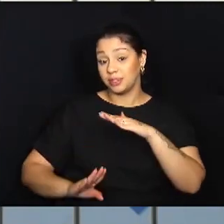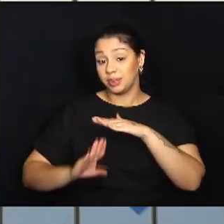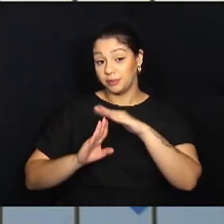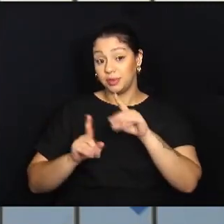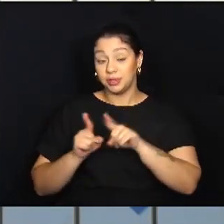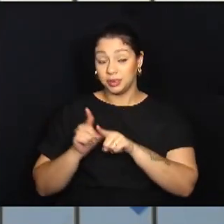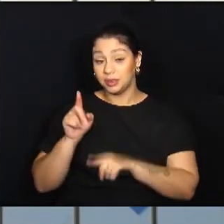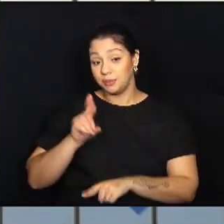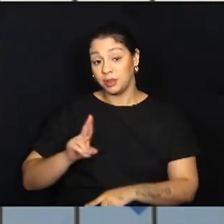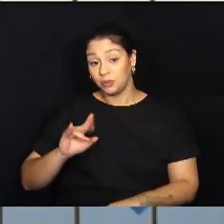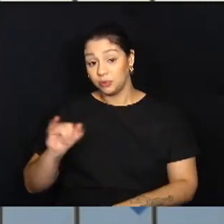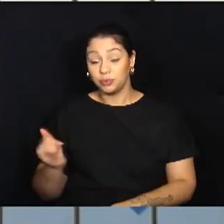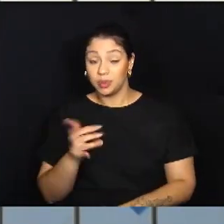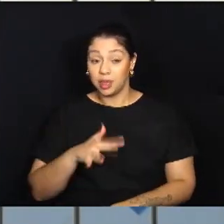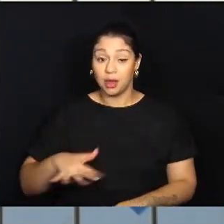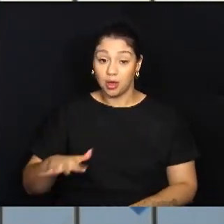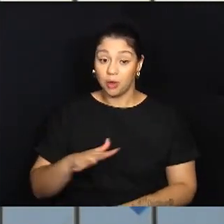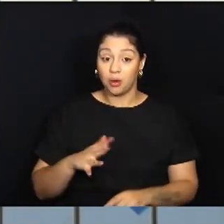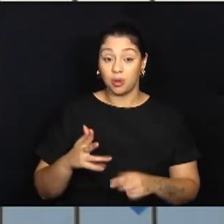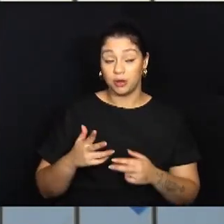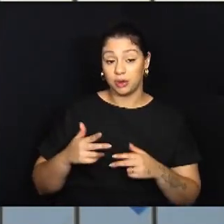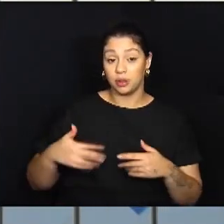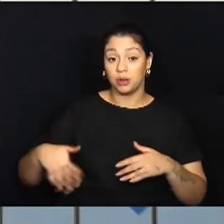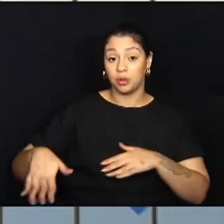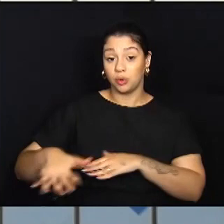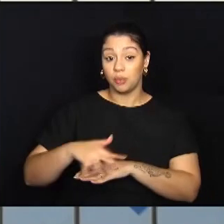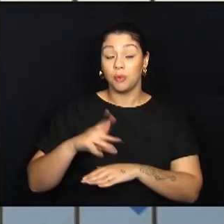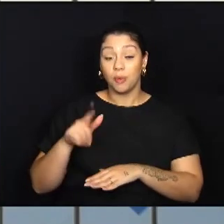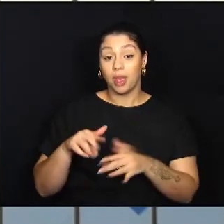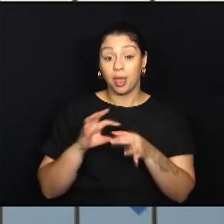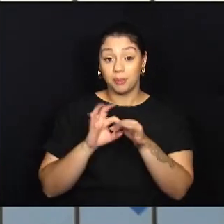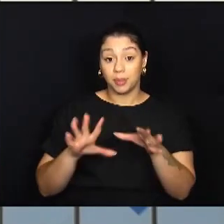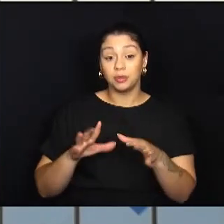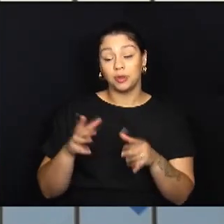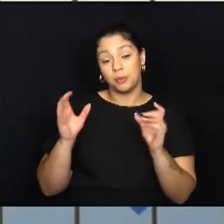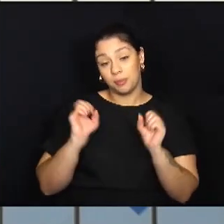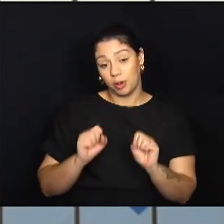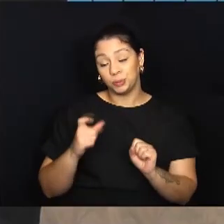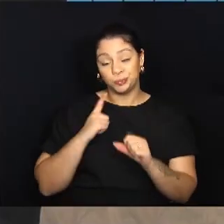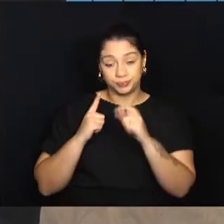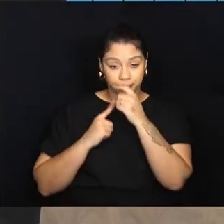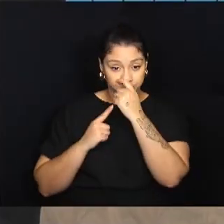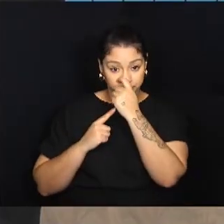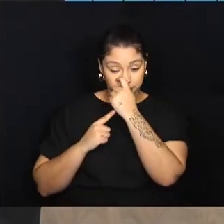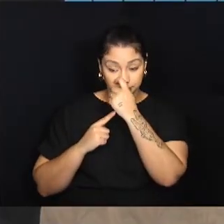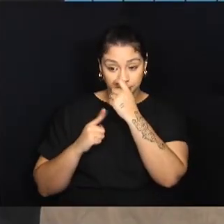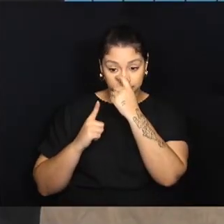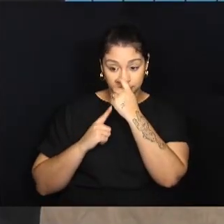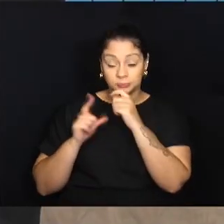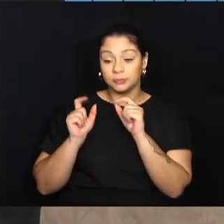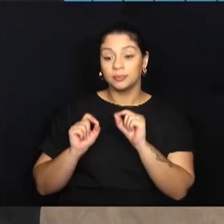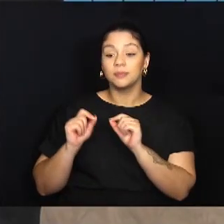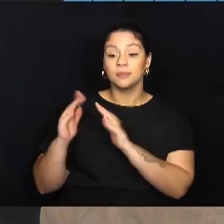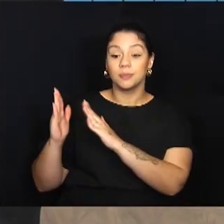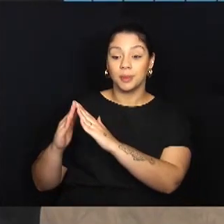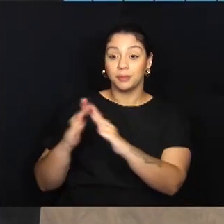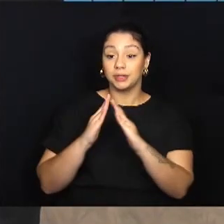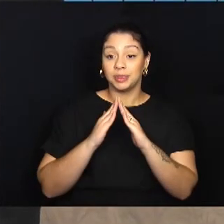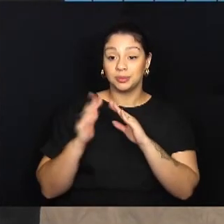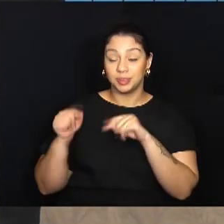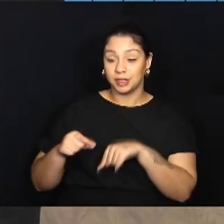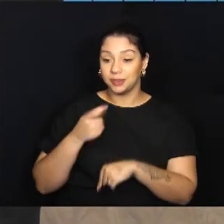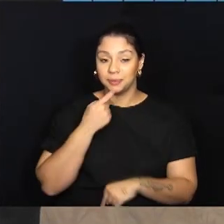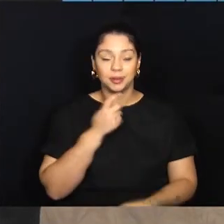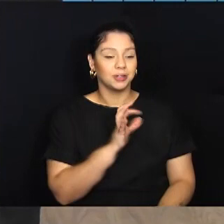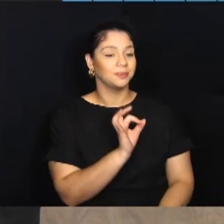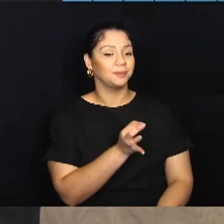uso das áreas comuns. Ou seja, mais uma abertura para que a gente possa fazer aí a questão da habitação aqui na cidade de Campinas. Tá